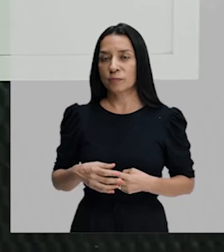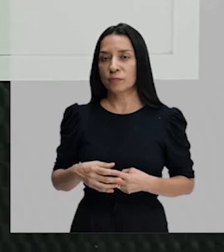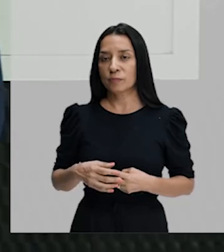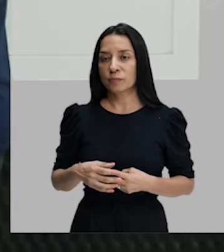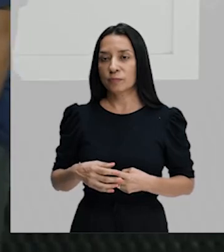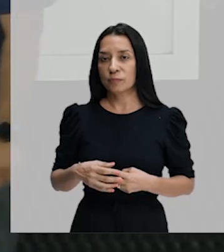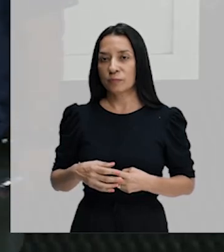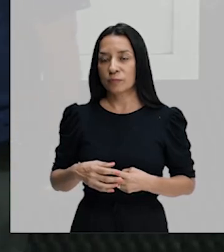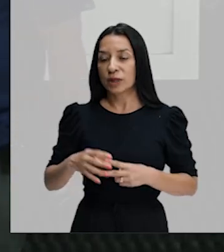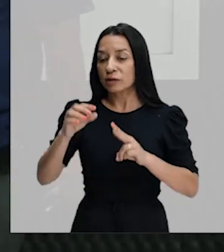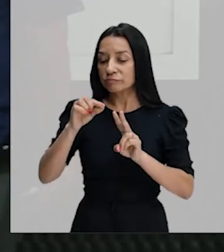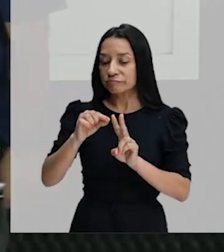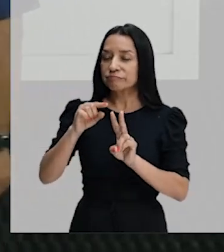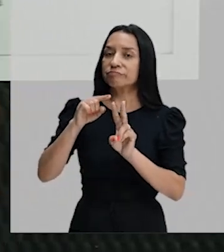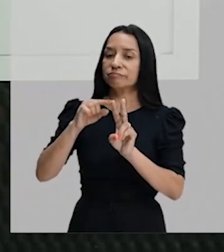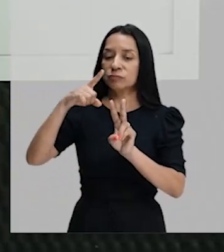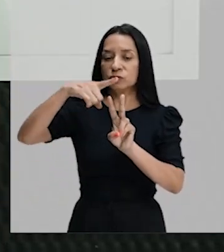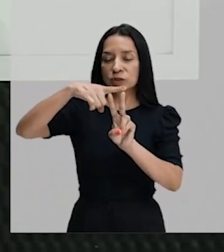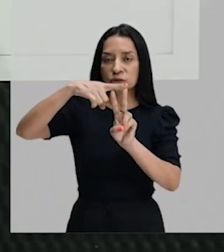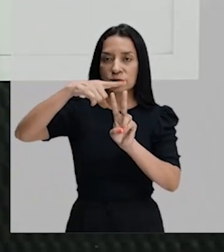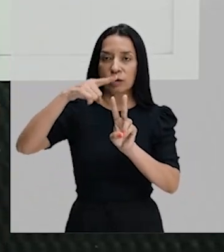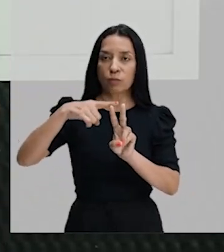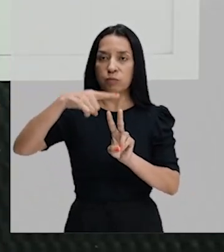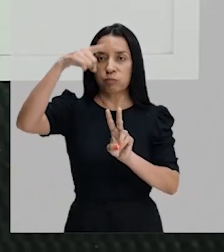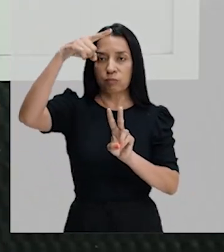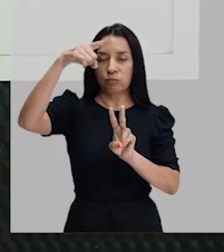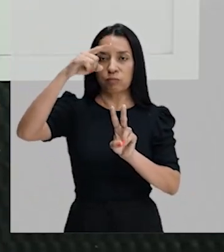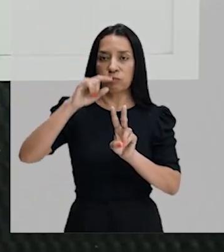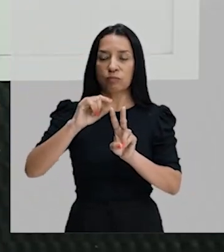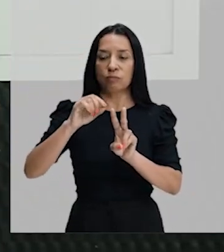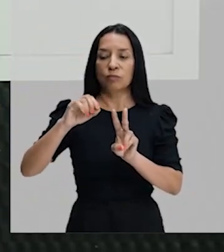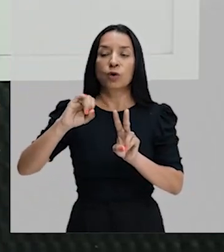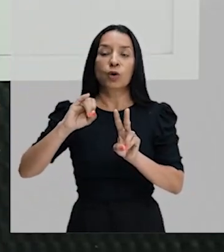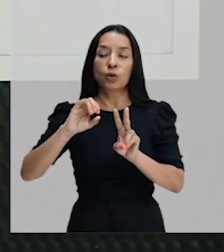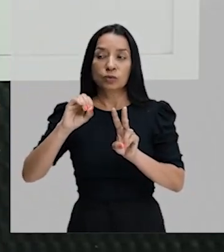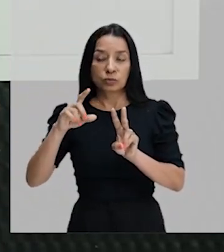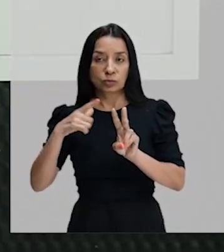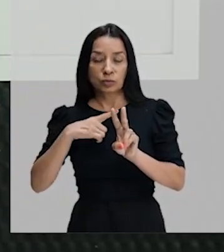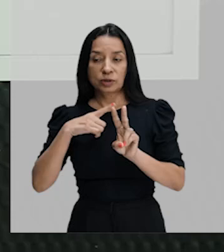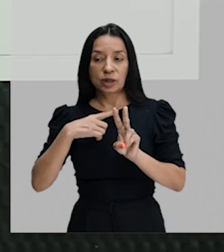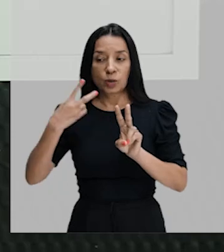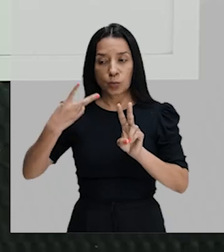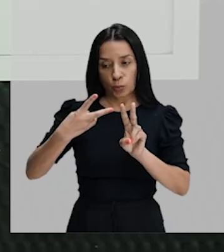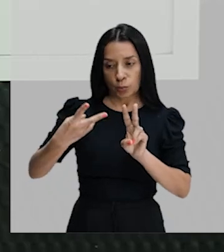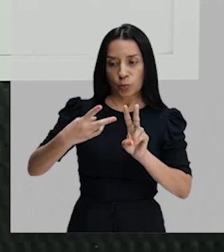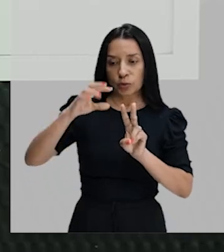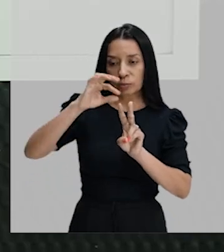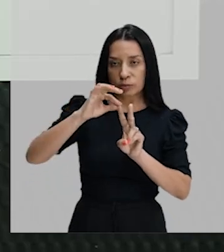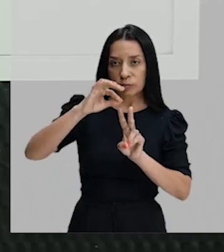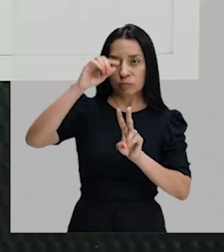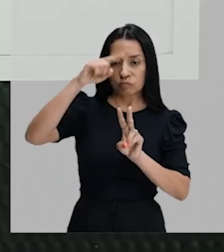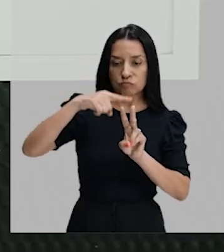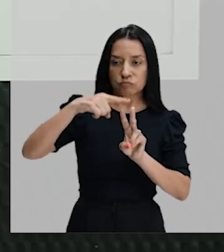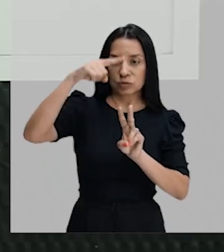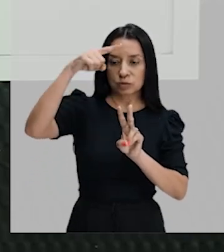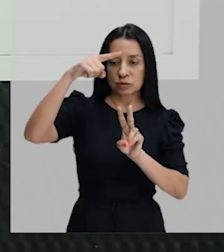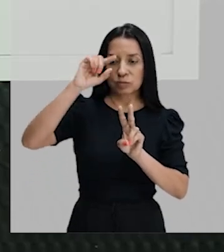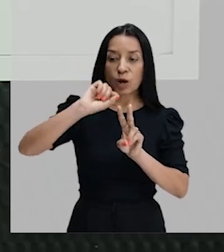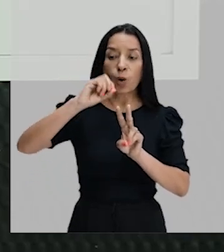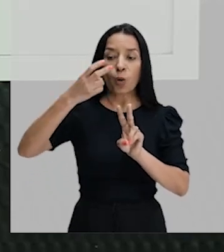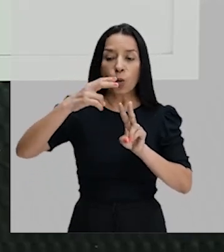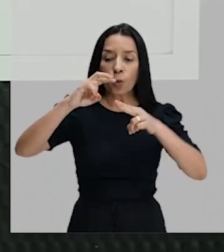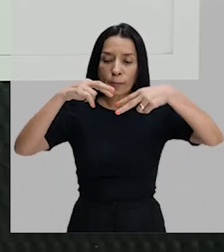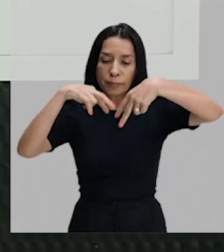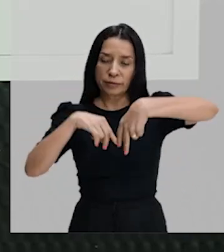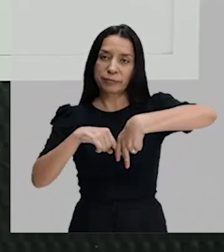na vertical, ele também só tem duas possibilidades. É apontar para cima ou apontar para baixo.